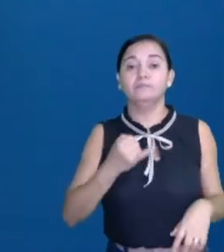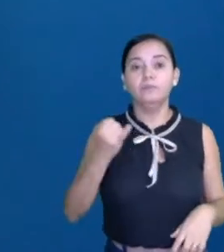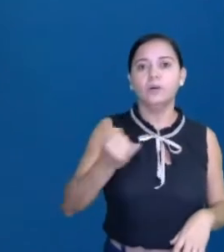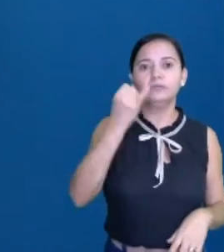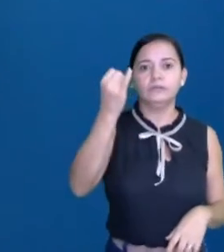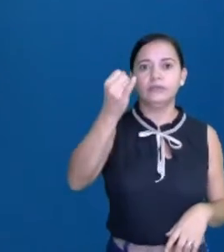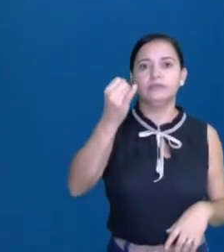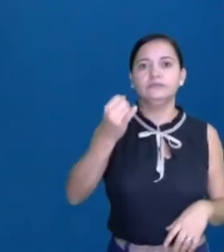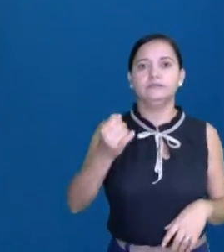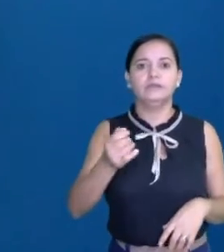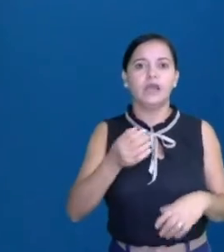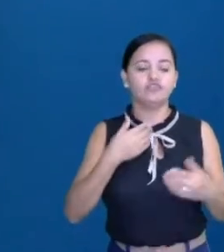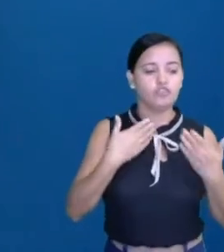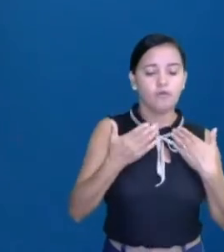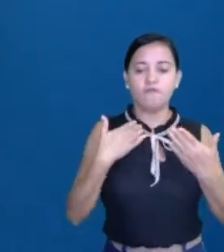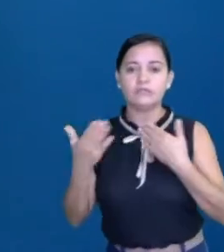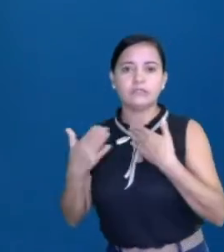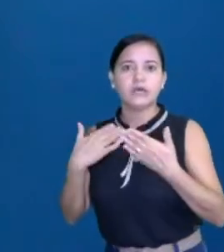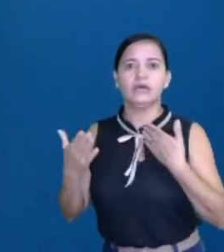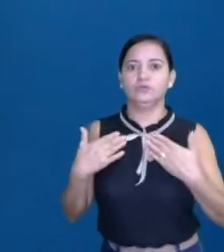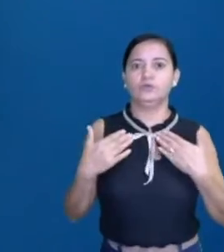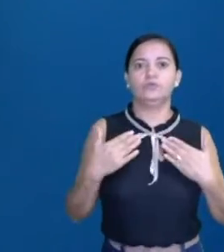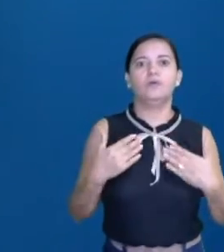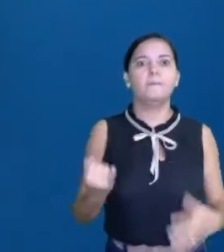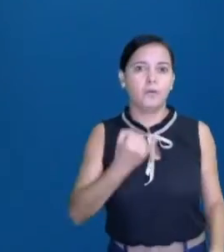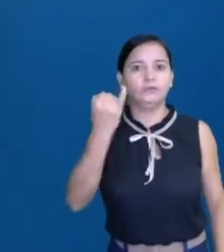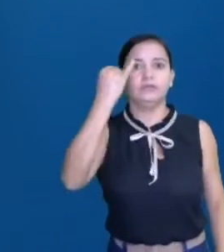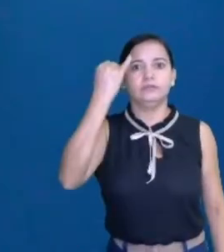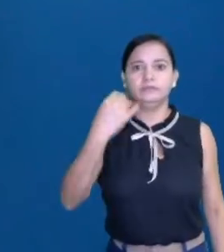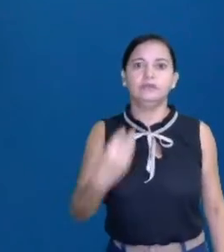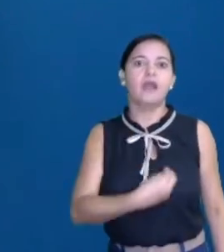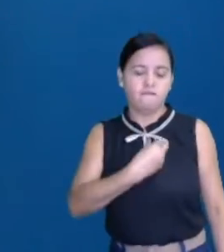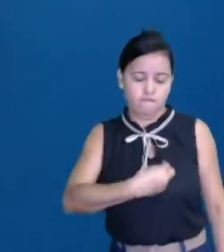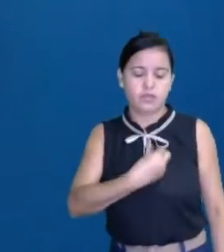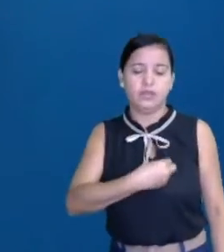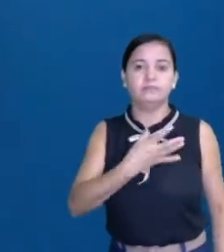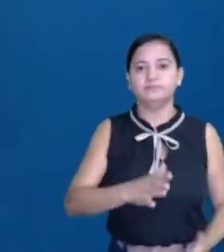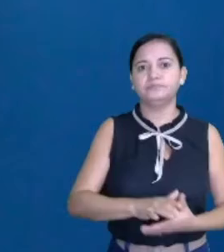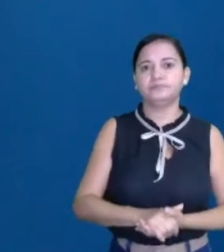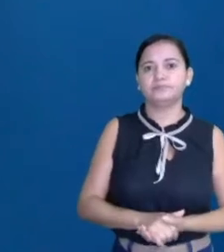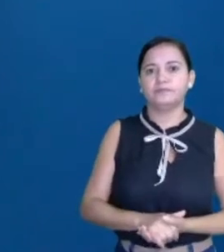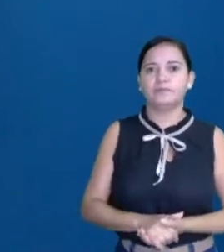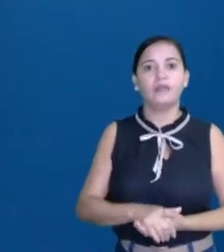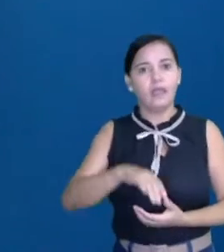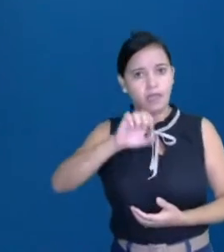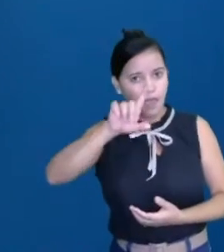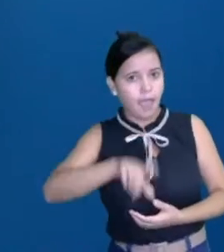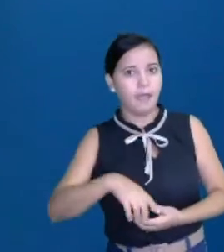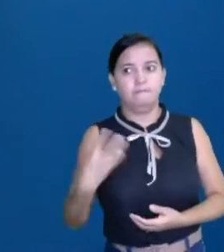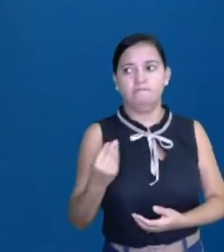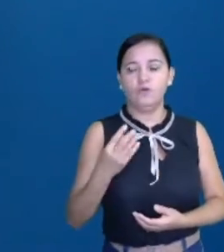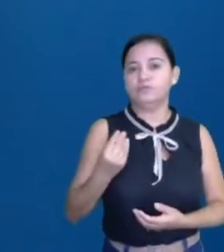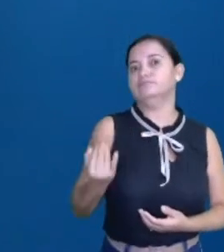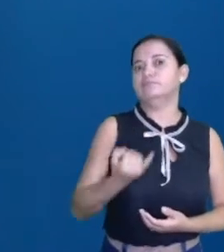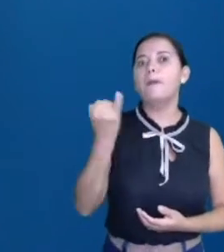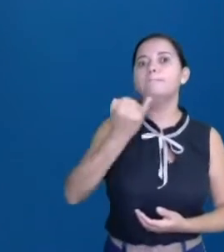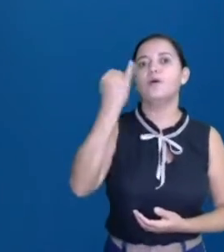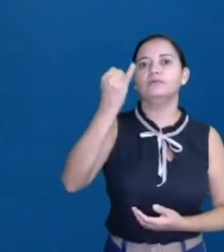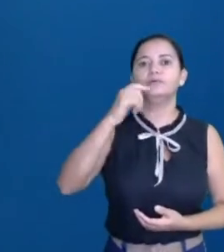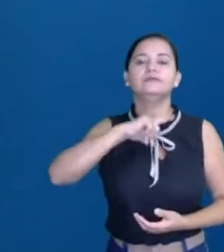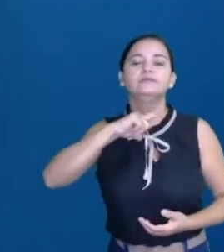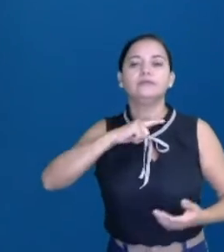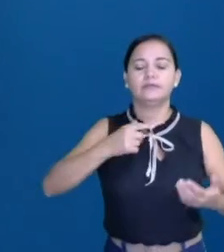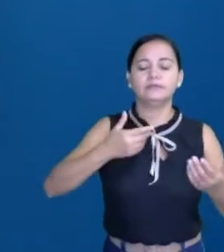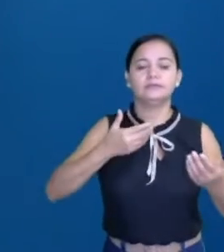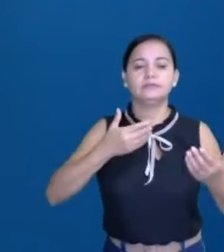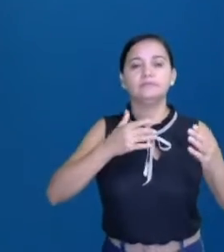inorgânicas estão o tempo todo dialogando com aquilo que é biológico, com aquilo que é orgânico. Então, é muito relevante a gente sempre ter esse